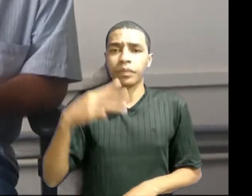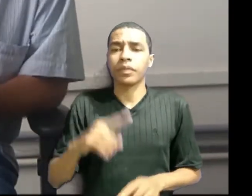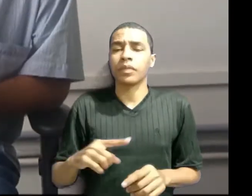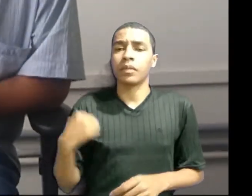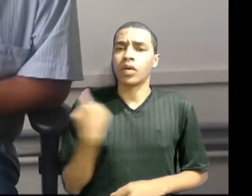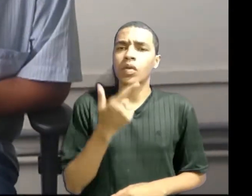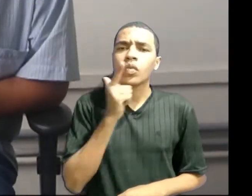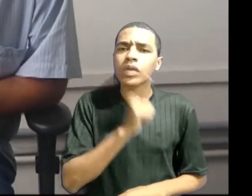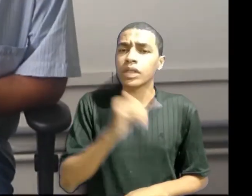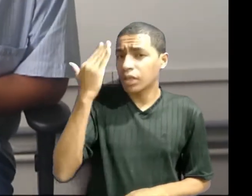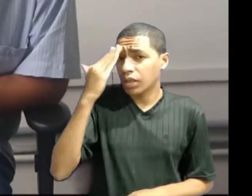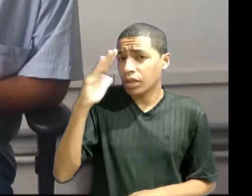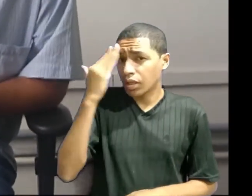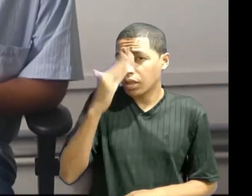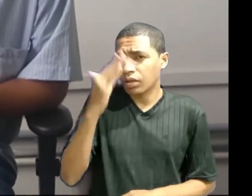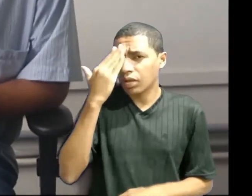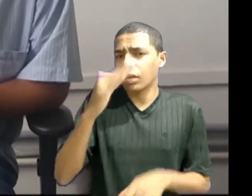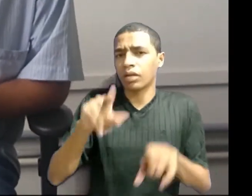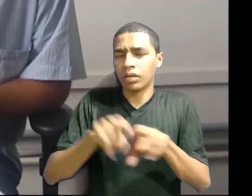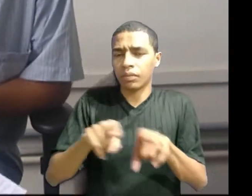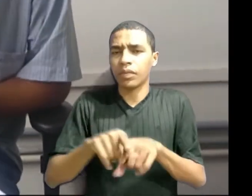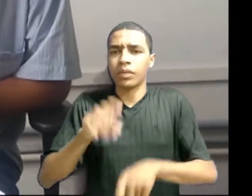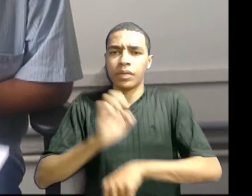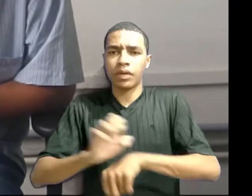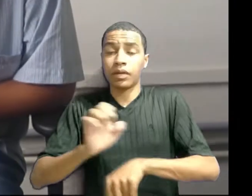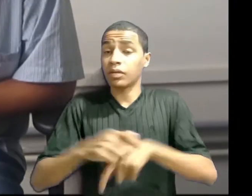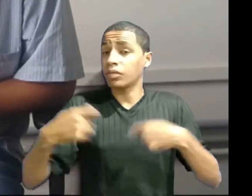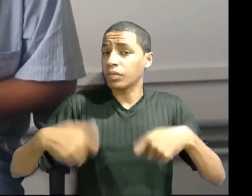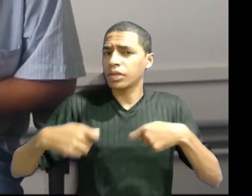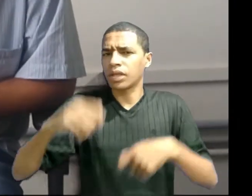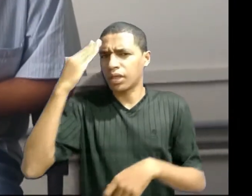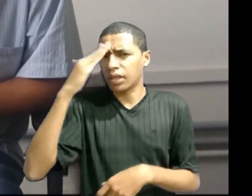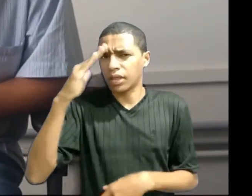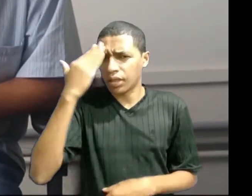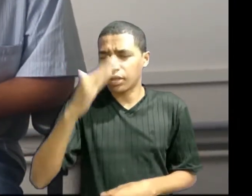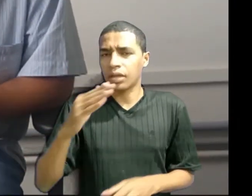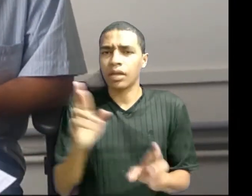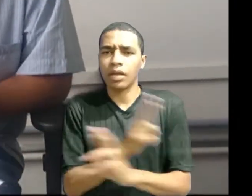se entender o Estado na teoria de Max Weber, é necessário entender as